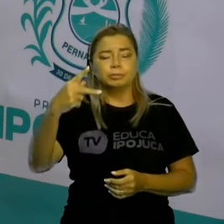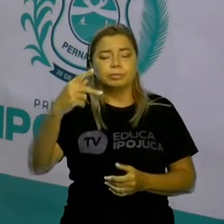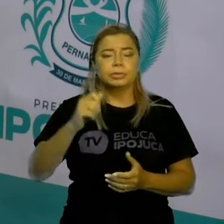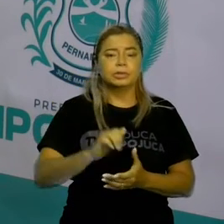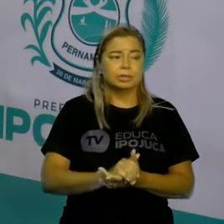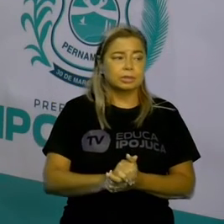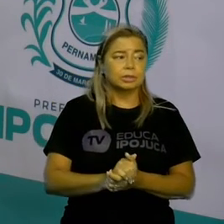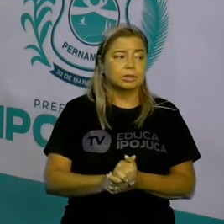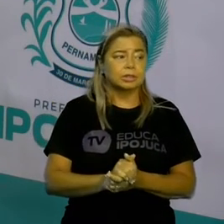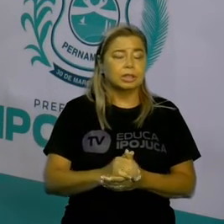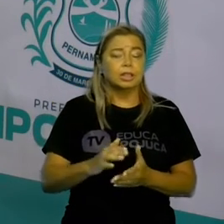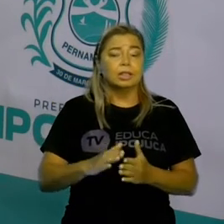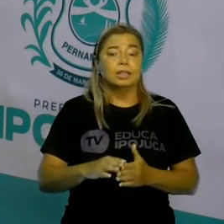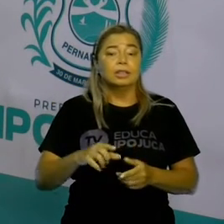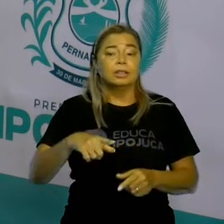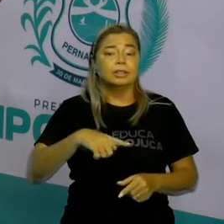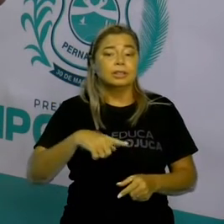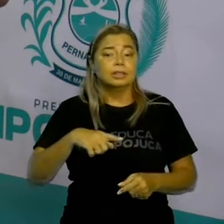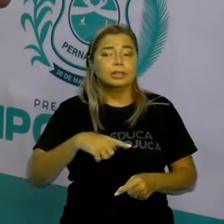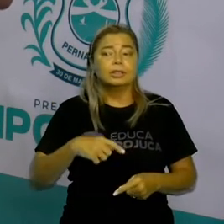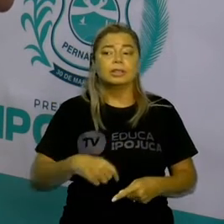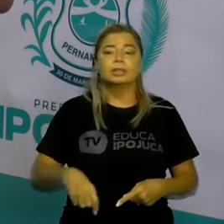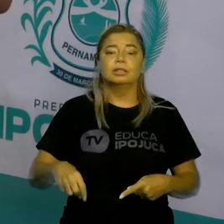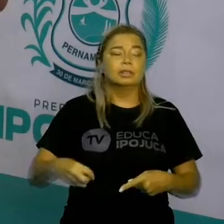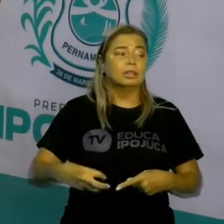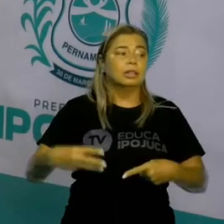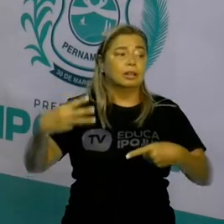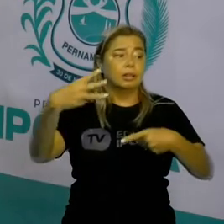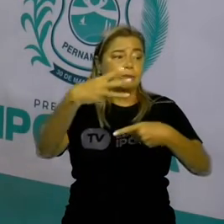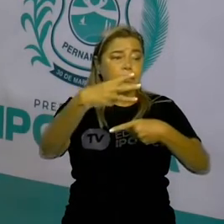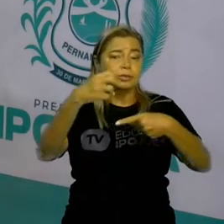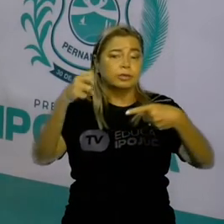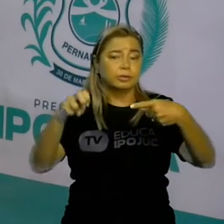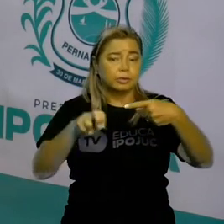tá certo? Calcular isso, deixar isso registrado como uma